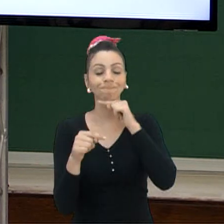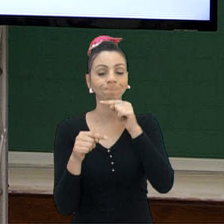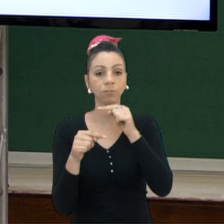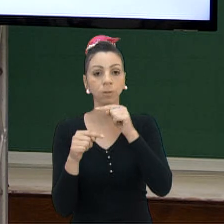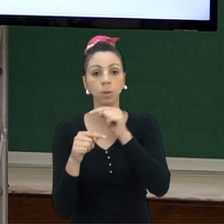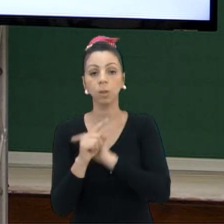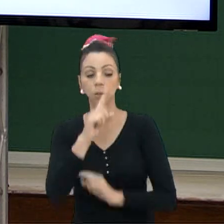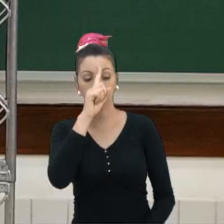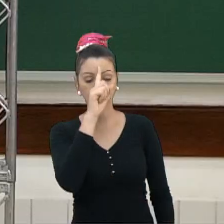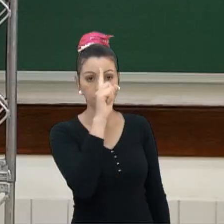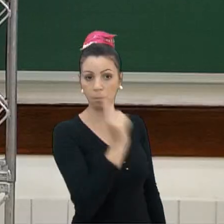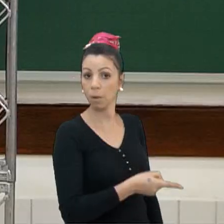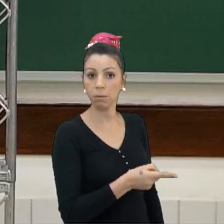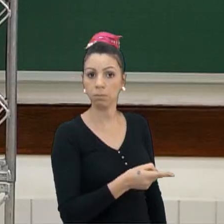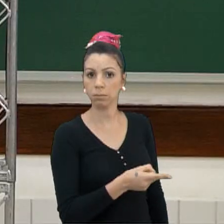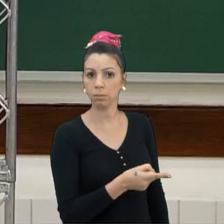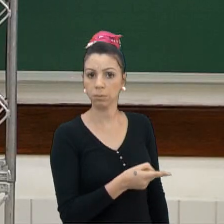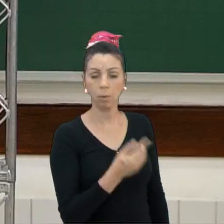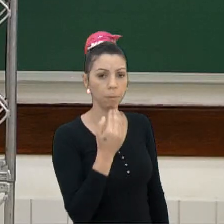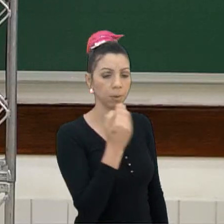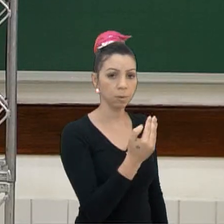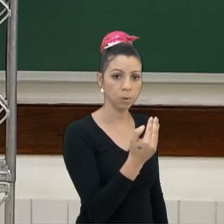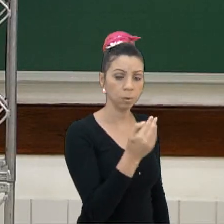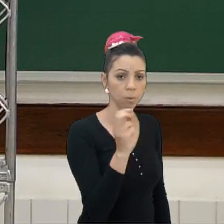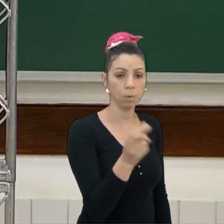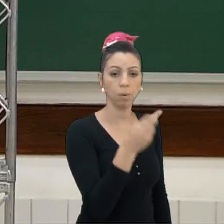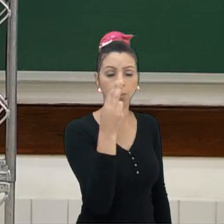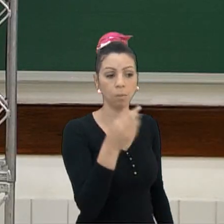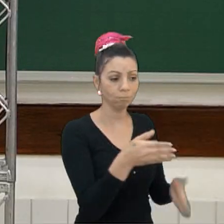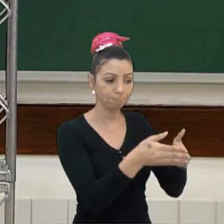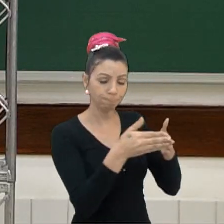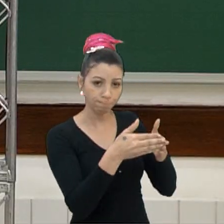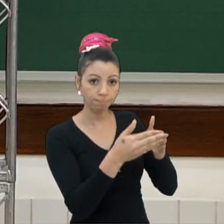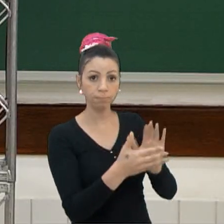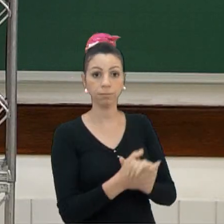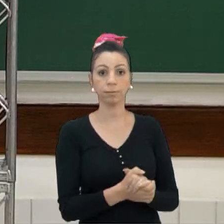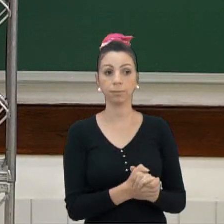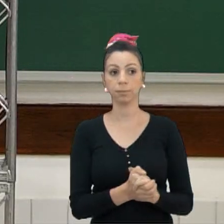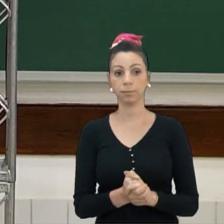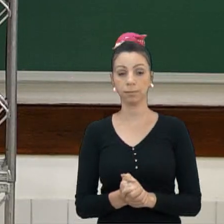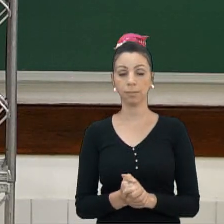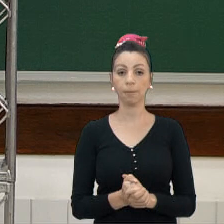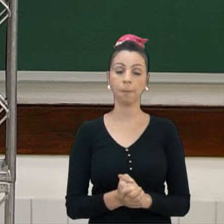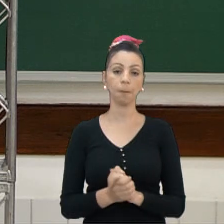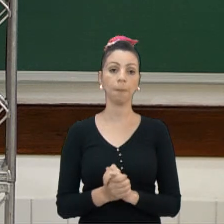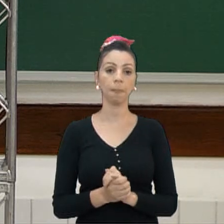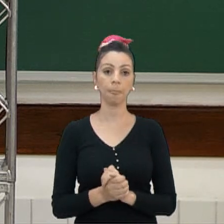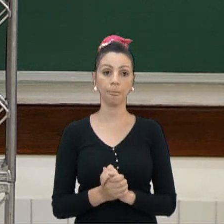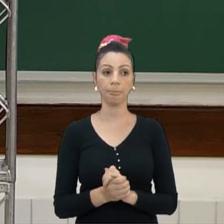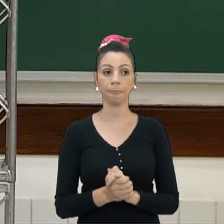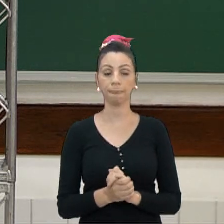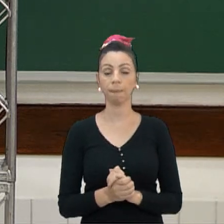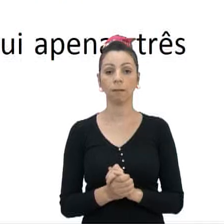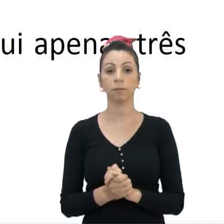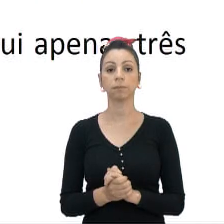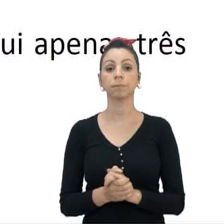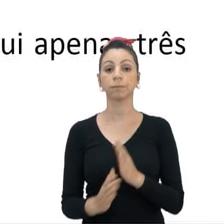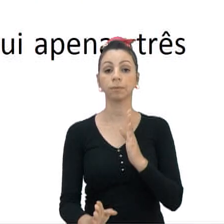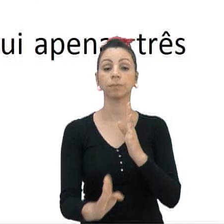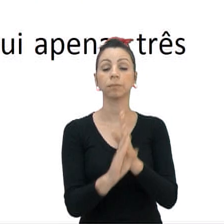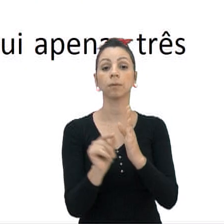e o imperativo uma ordem, um pedido ou uma súplica. Depois, descobrimos que o